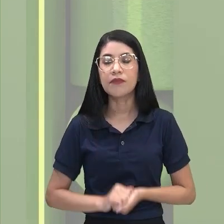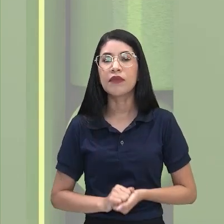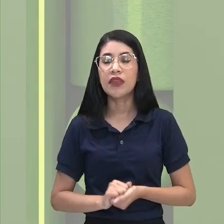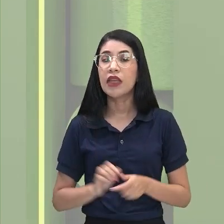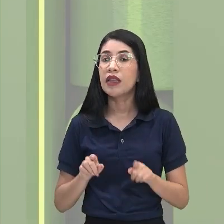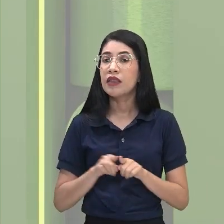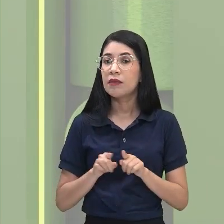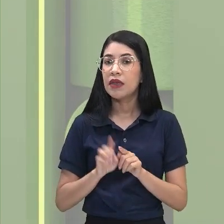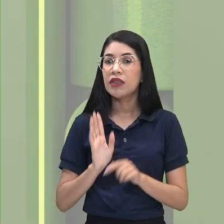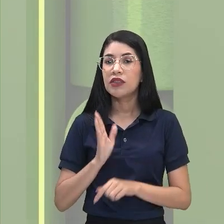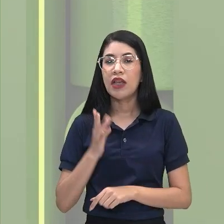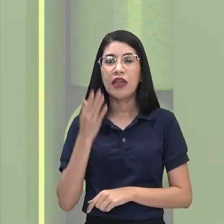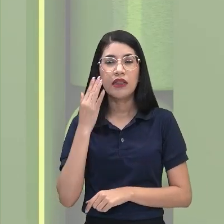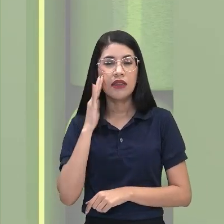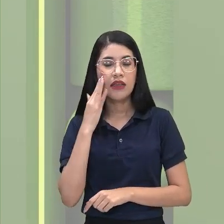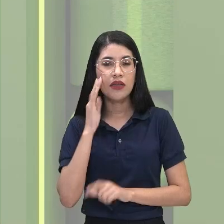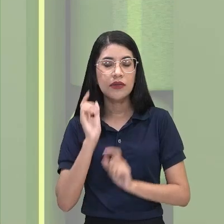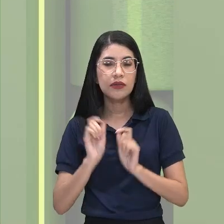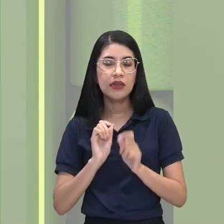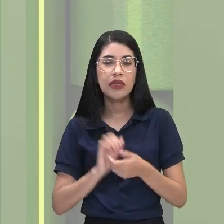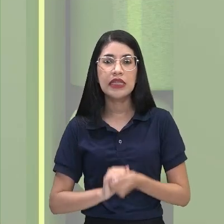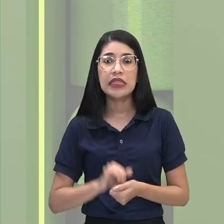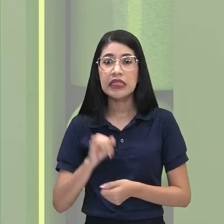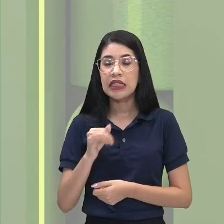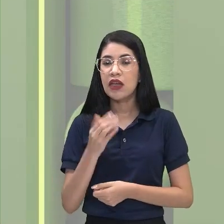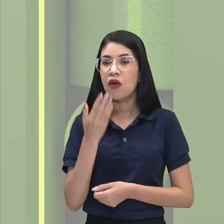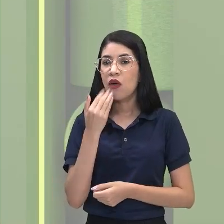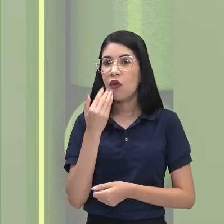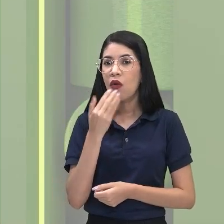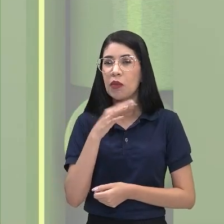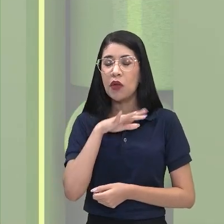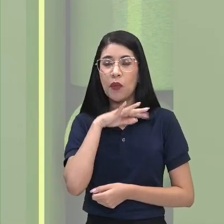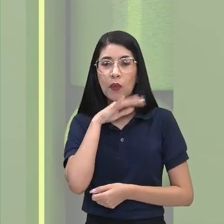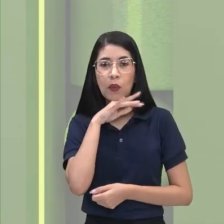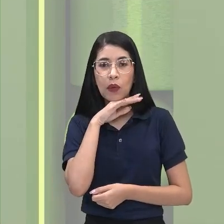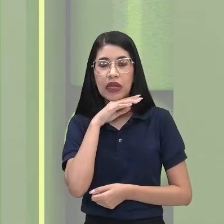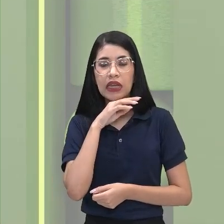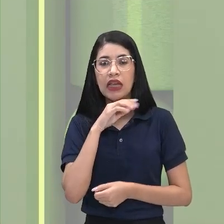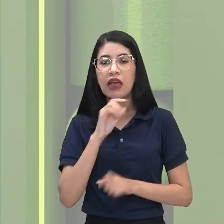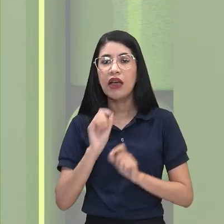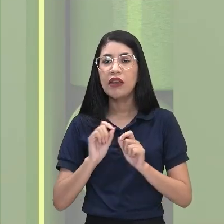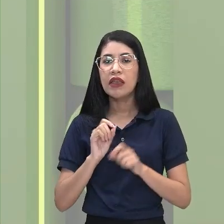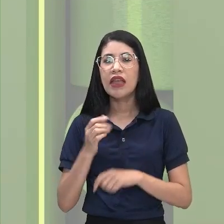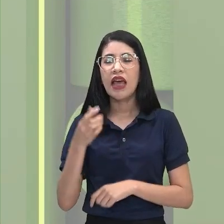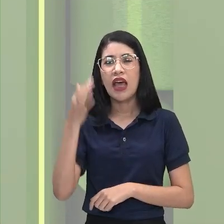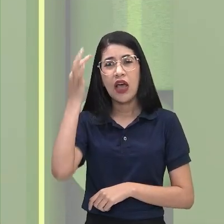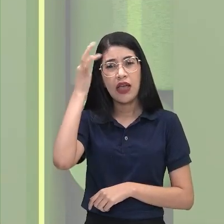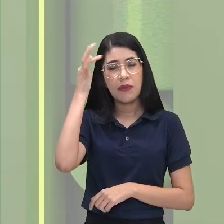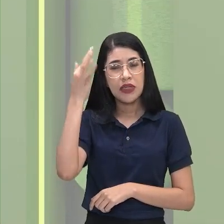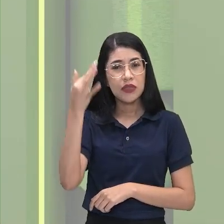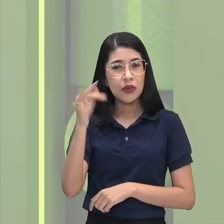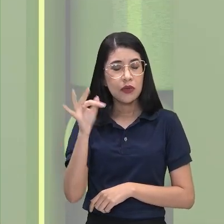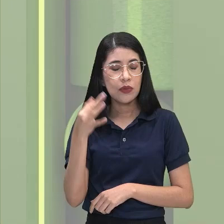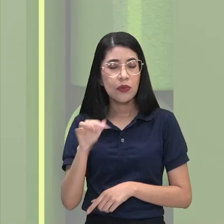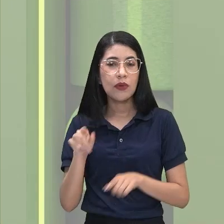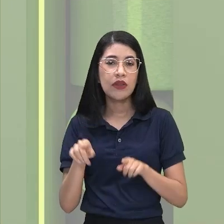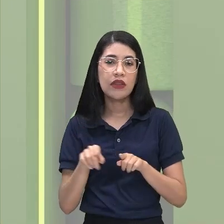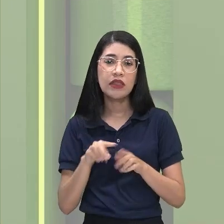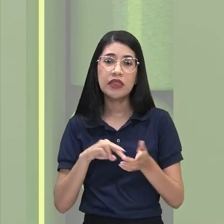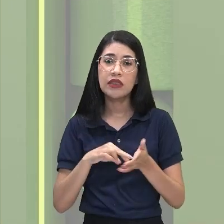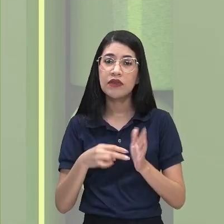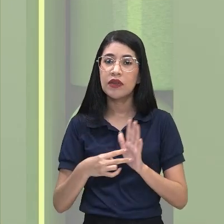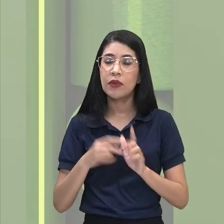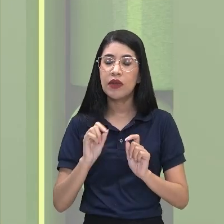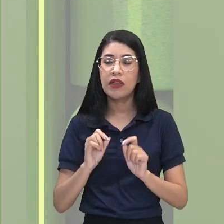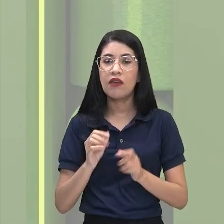ter ideia de que quando você não se alimenta mal, você acaba ficando com dor de cabeça. Ou seja, não